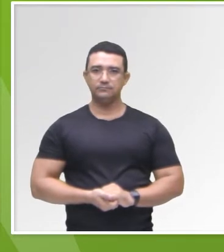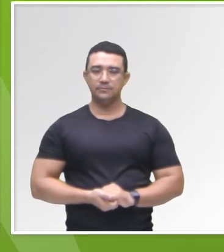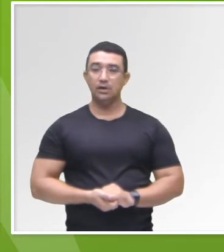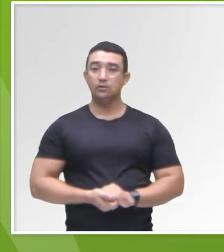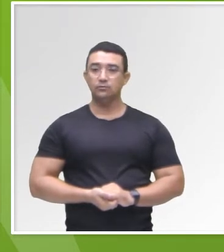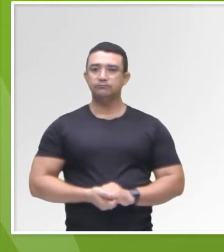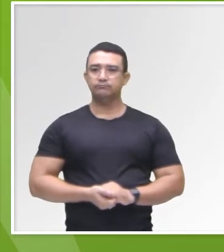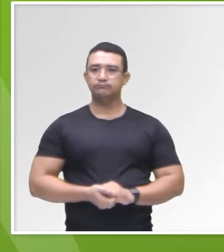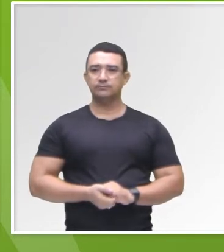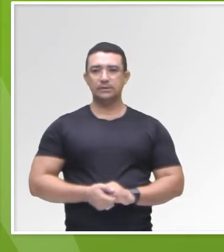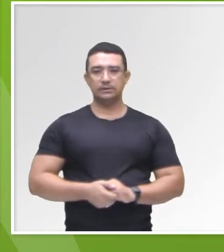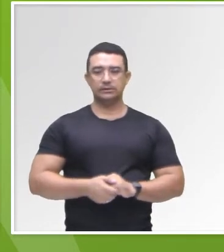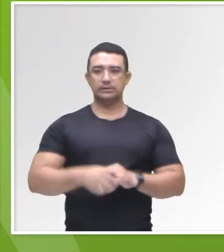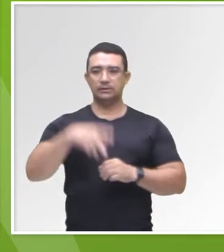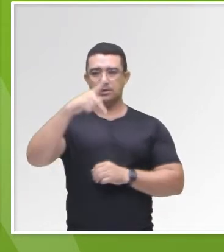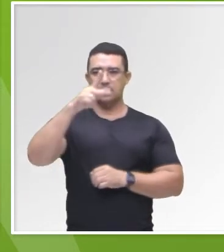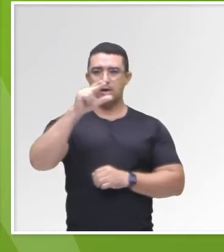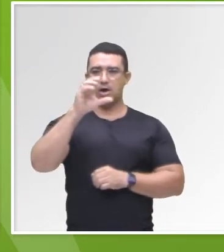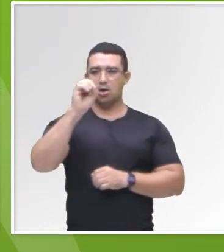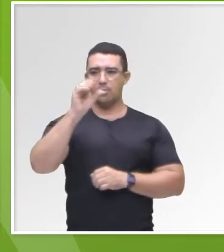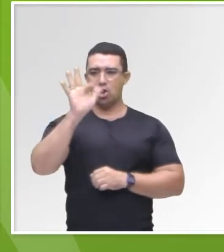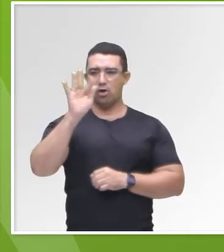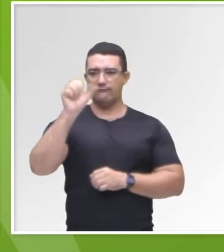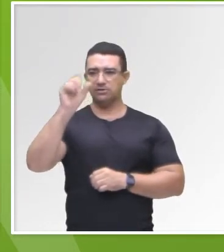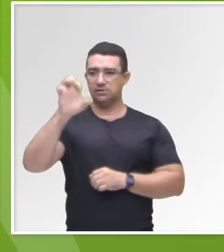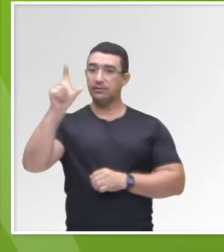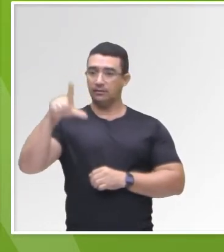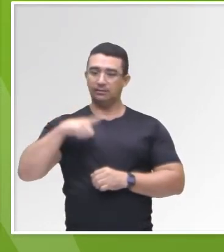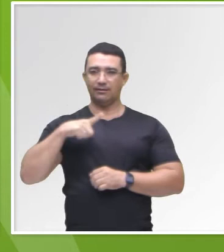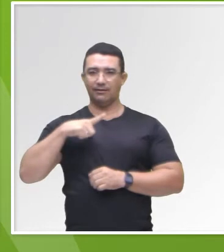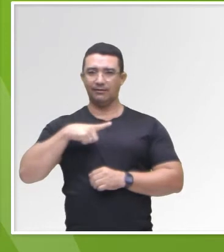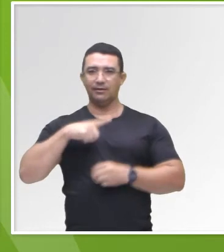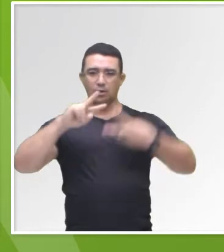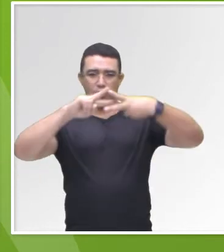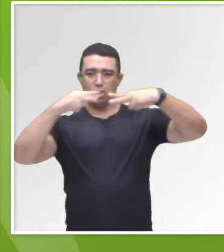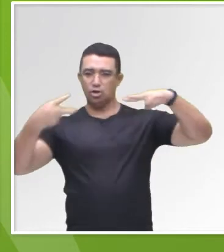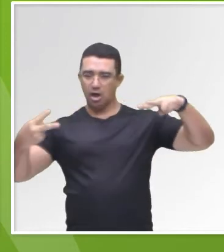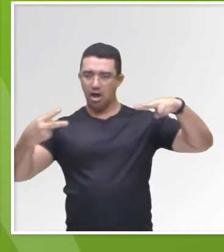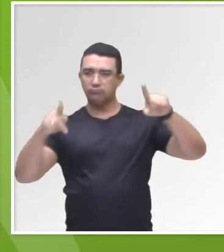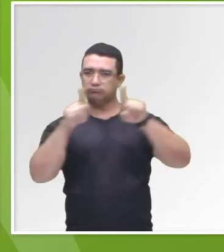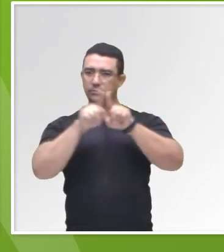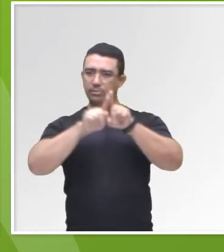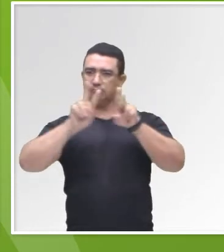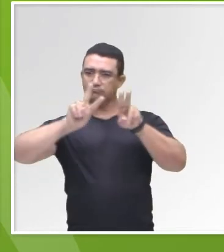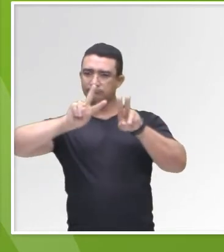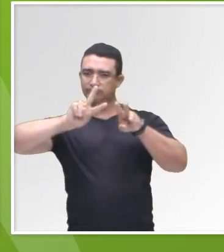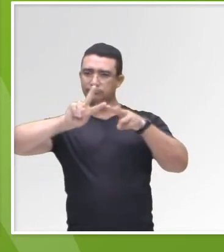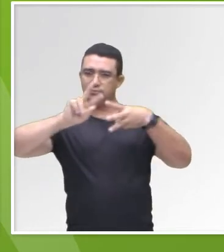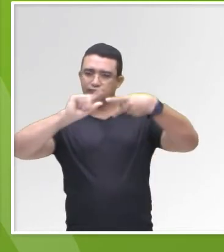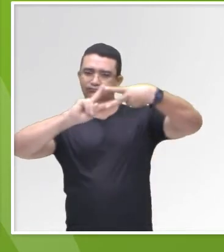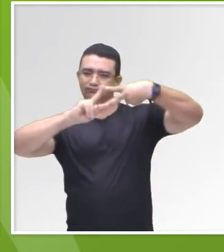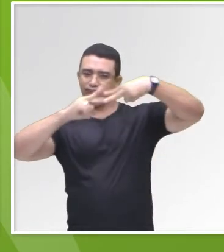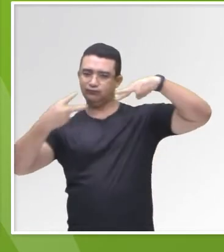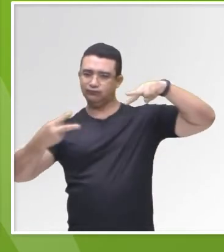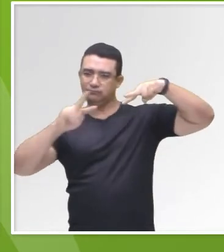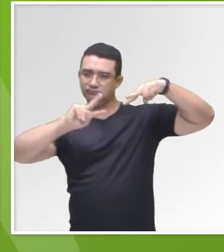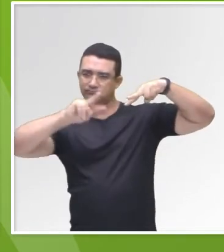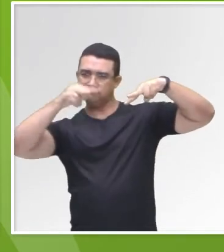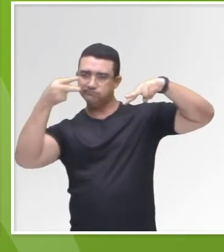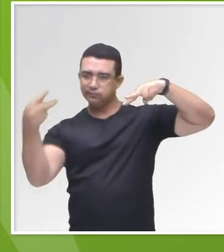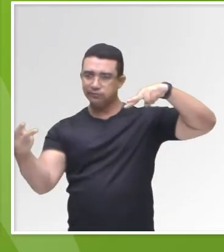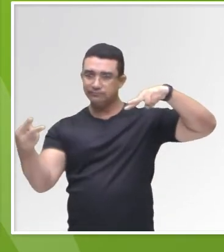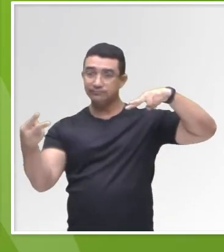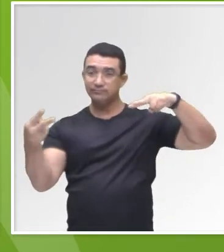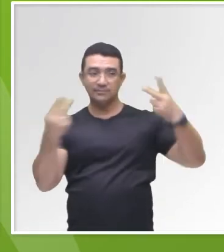tem a duplicação do DNA, né? Aquela molécula de DNA, ela faz uma cópia dela mesma, né? Para que ela possa ser